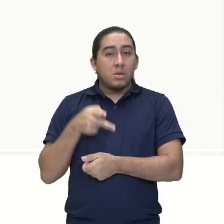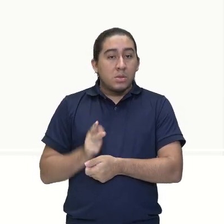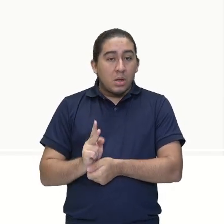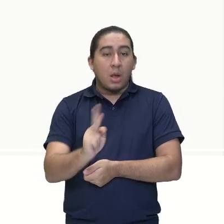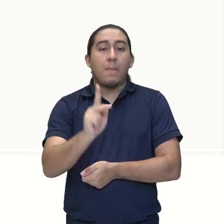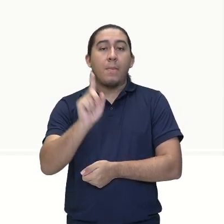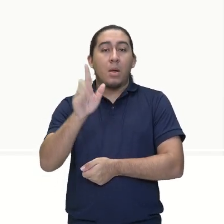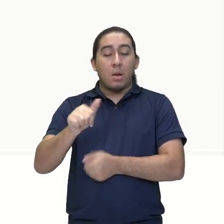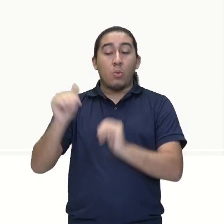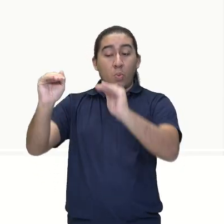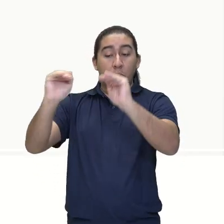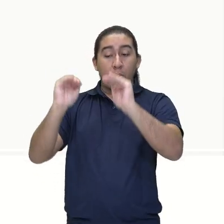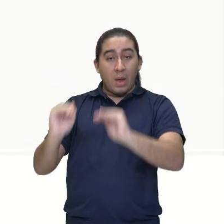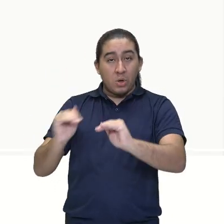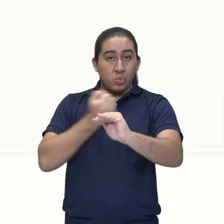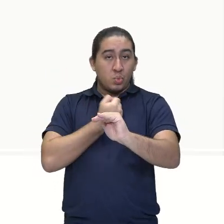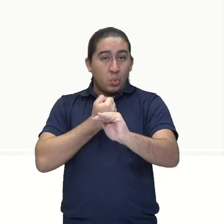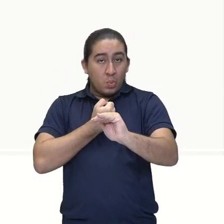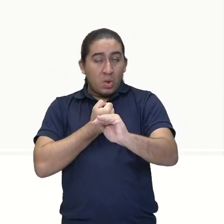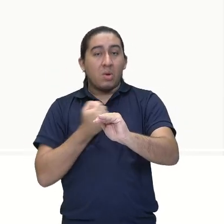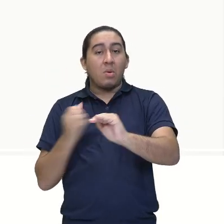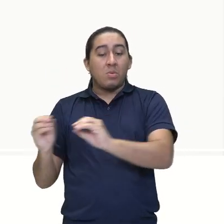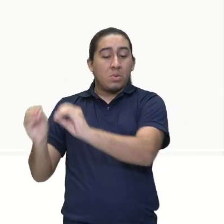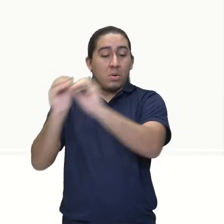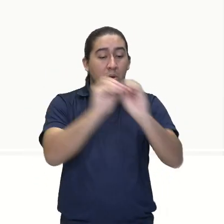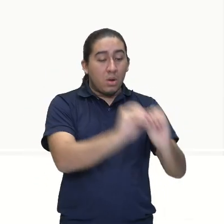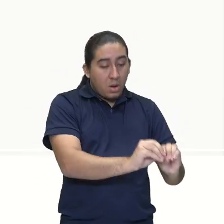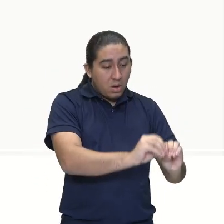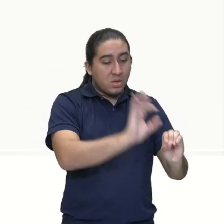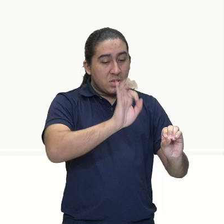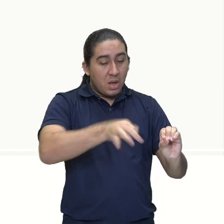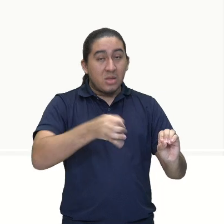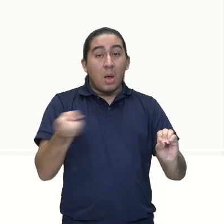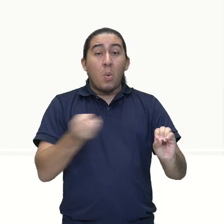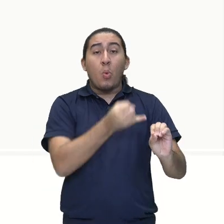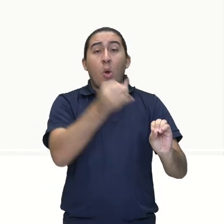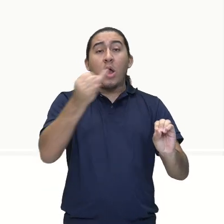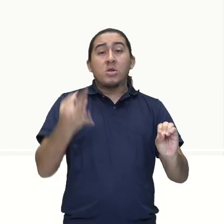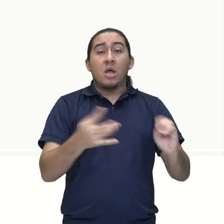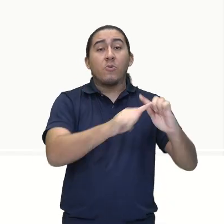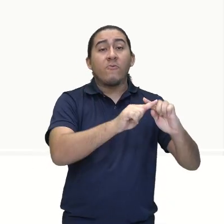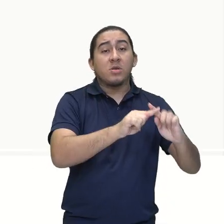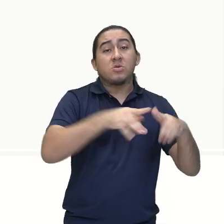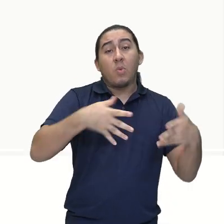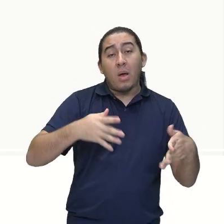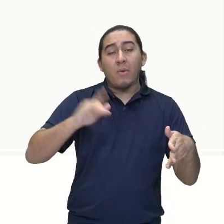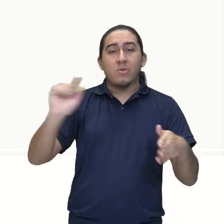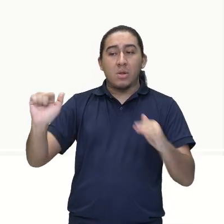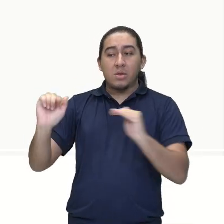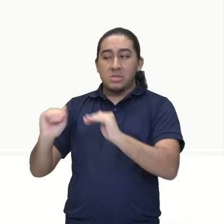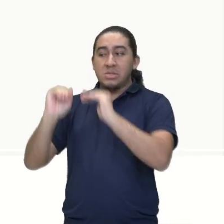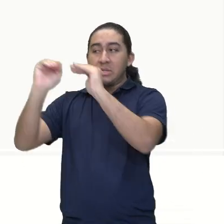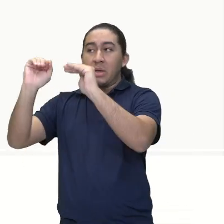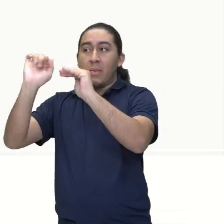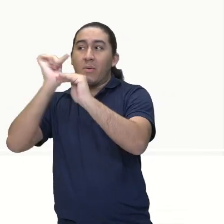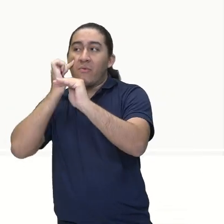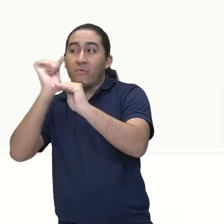mesma, a quantidade de vezes indicada lá no expoente. Beleza?